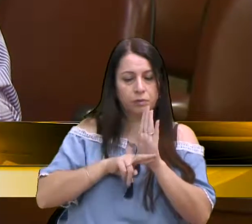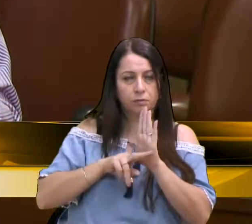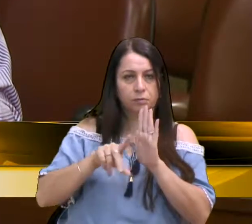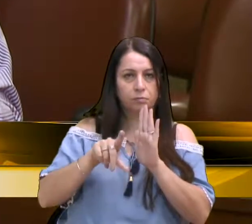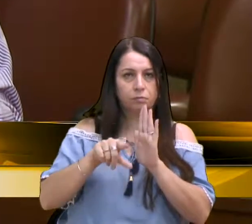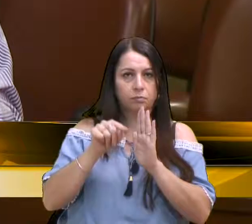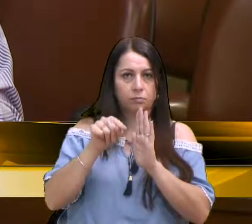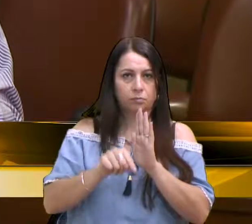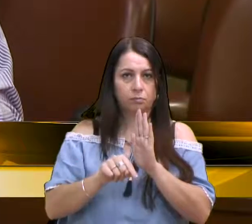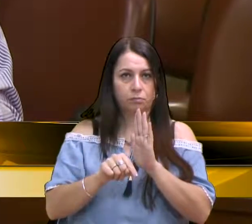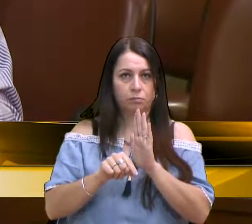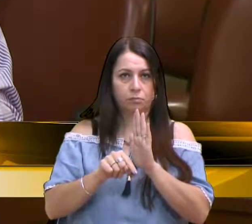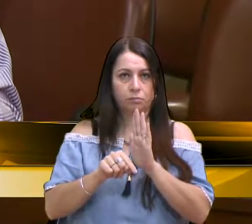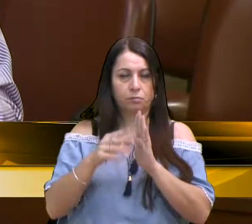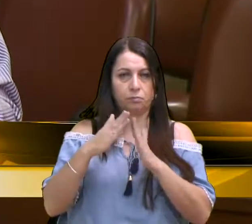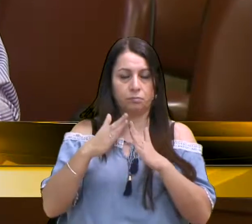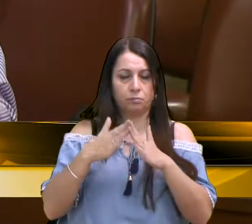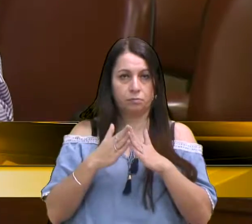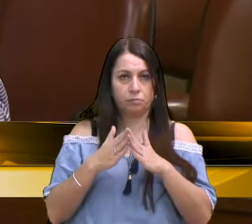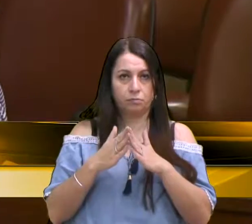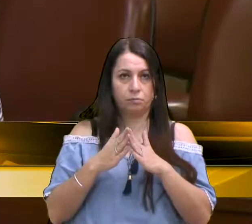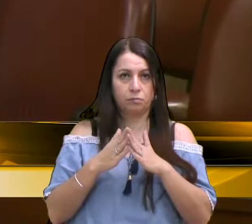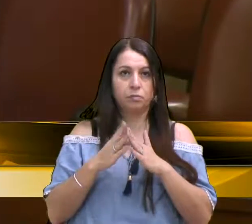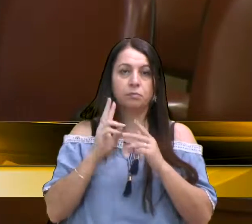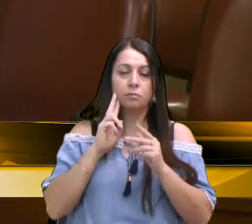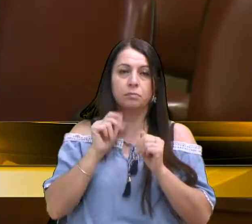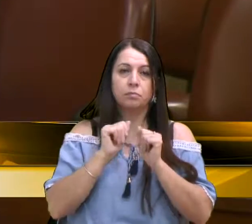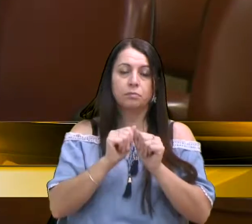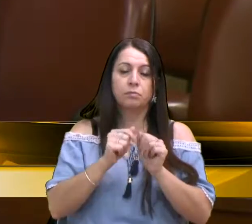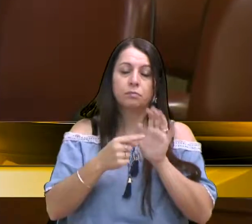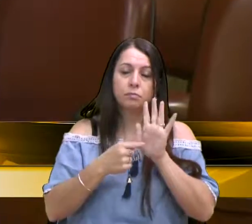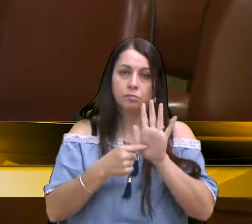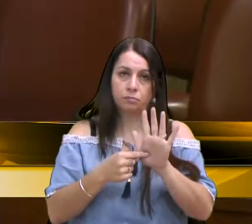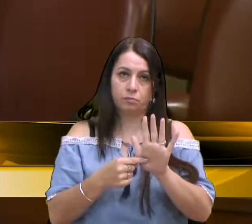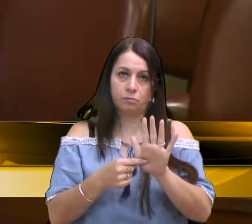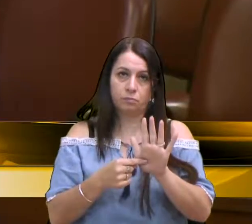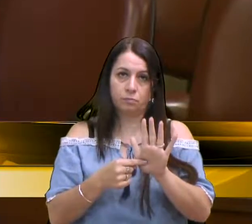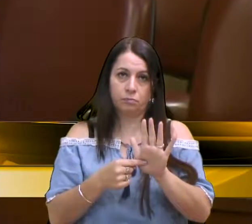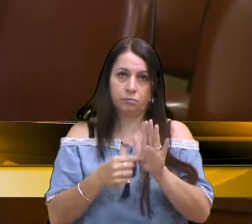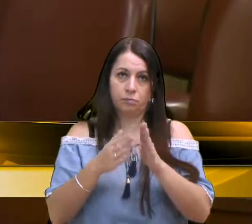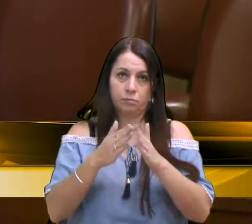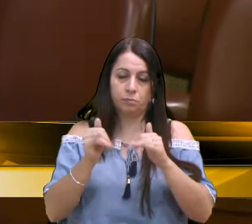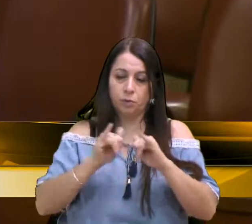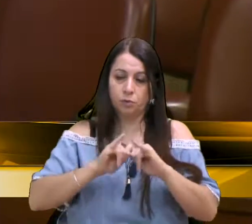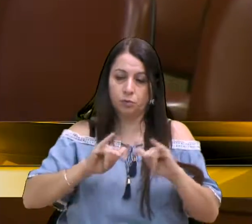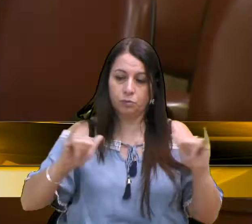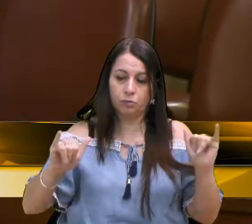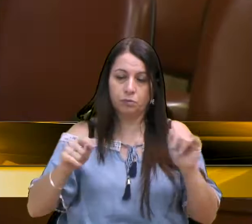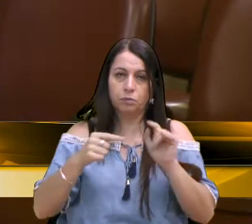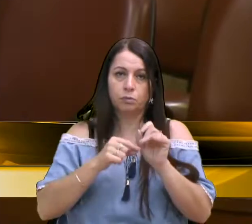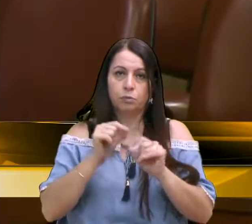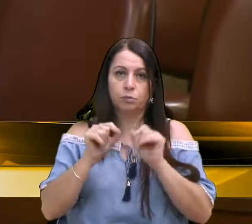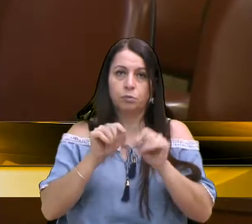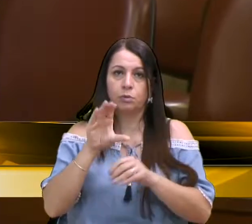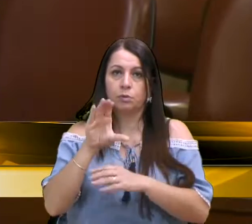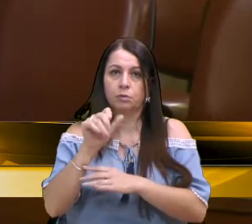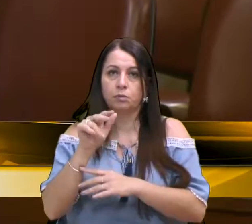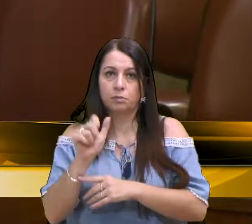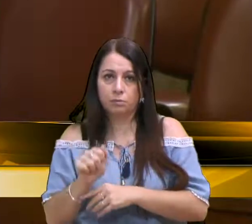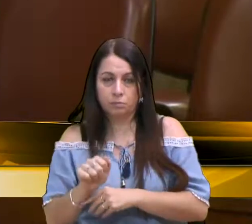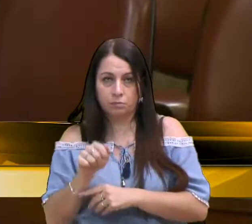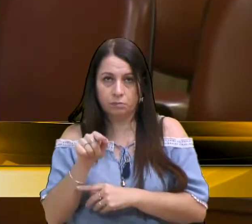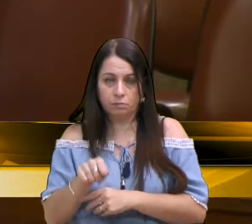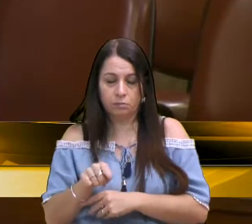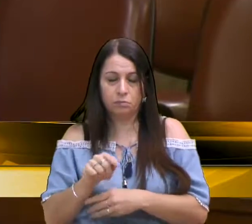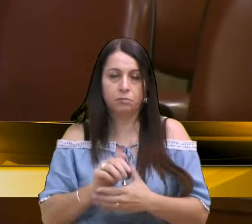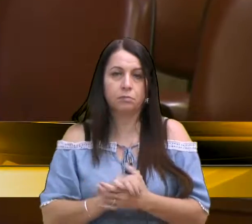financeiro total do ano passado. Vem por meio deste apresentar o presente pedido de informações à Companhia de Desenvolvimento de Caxias